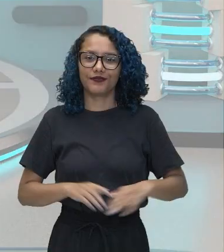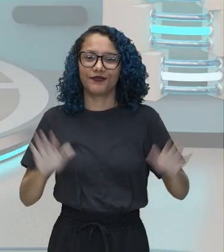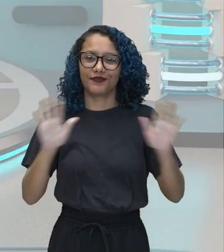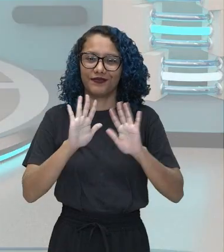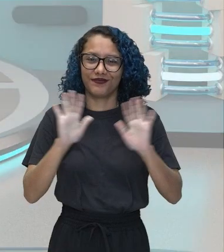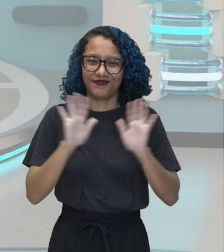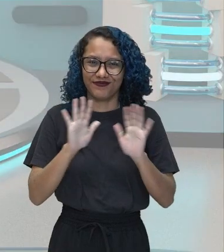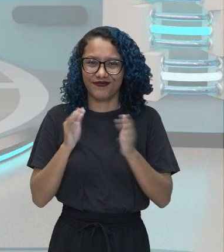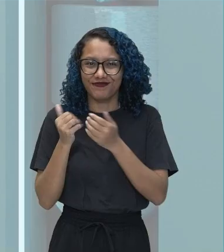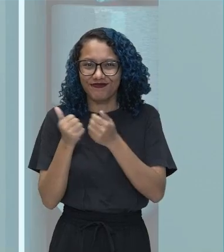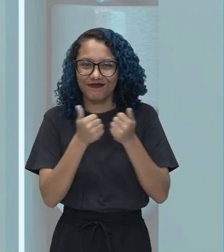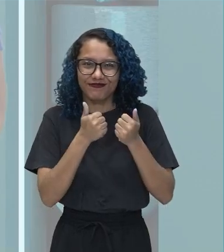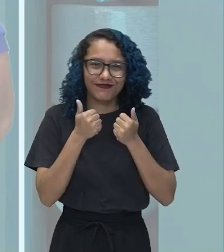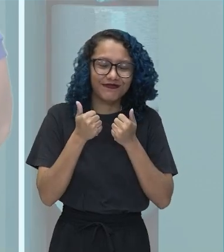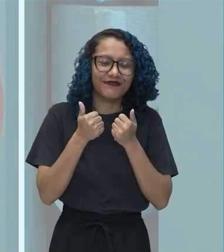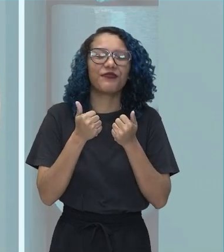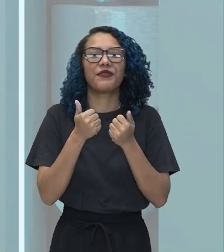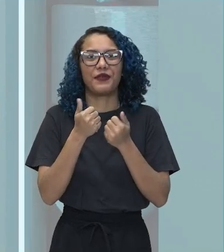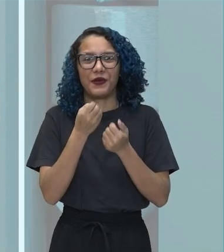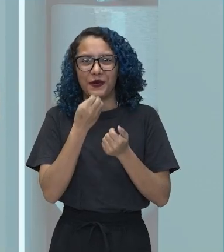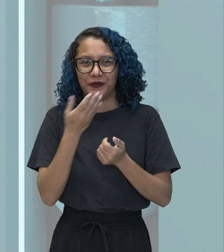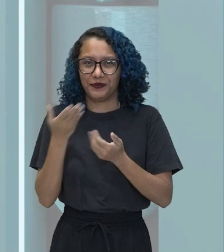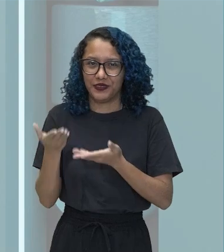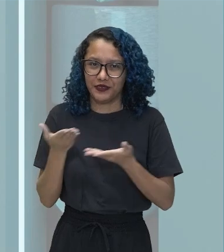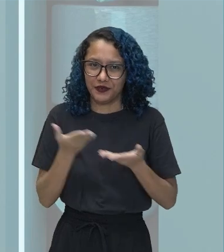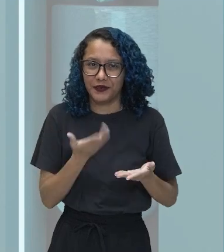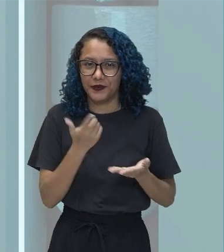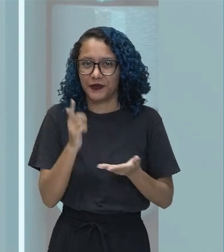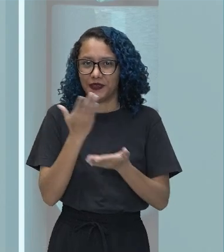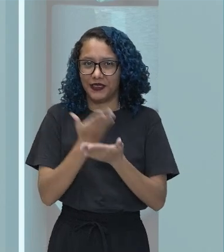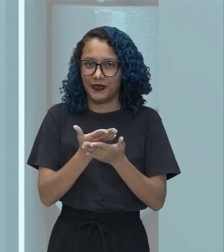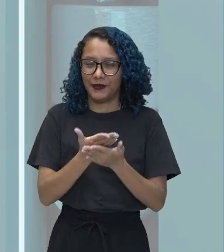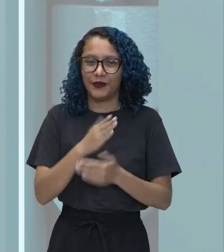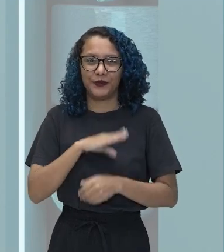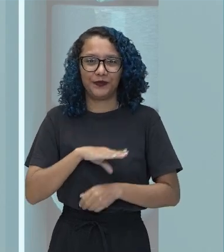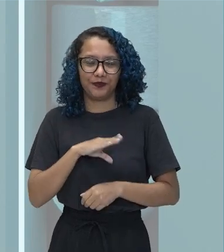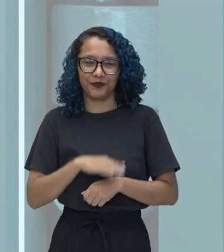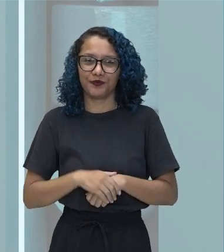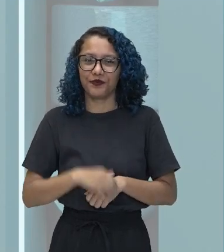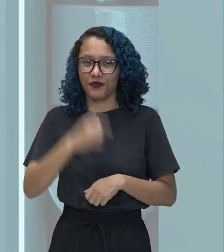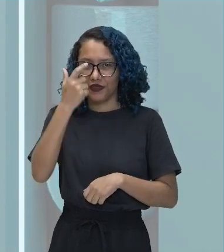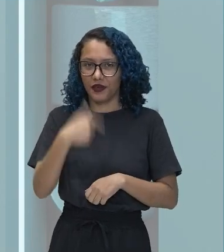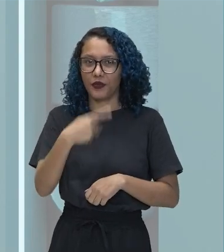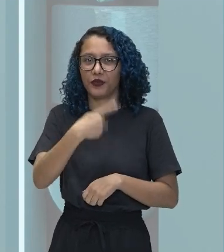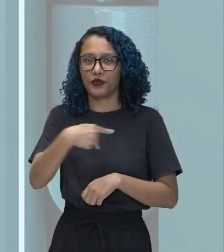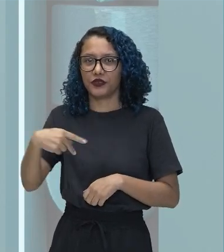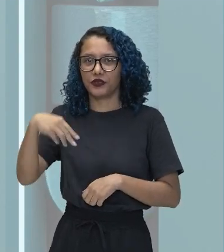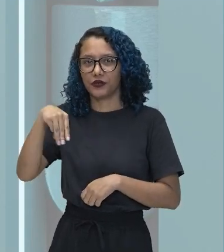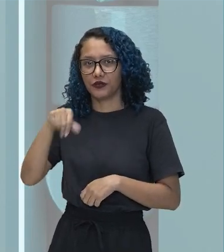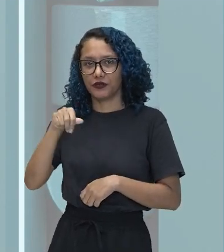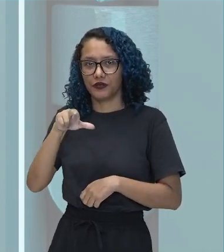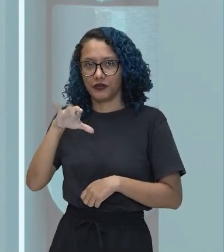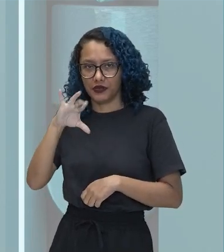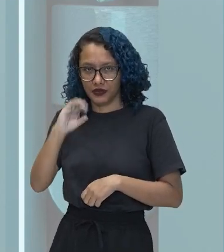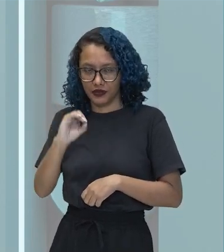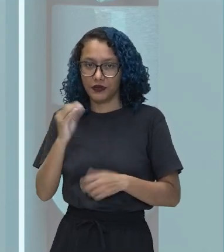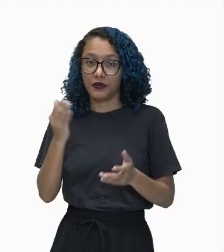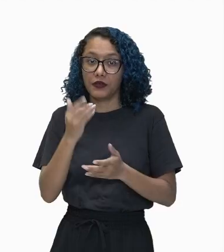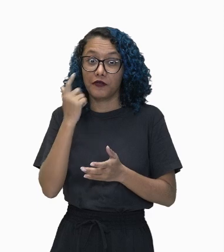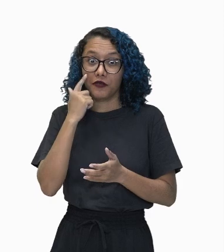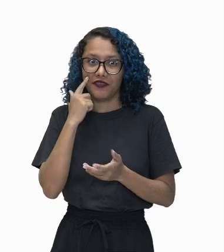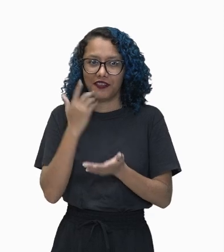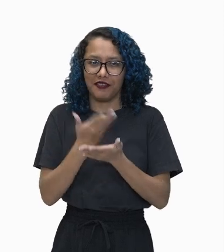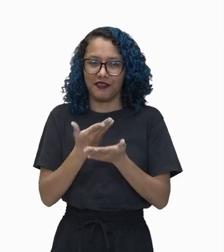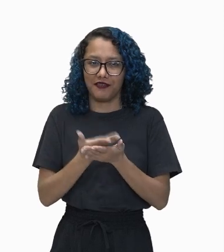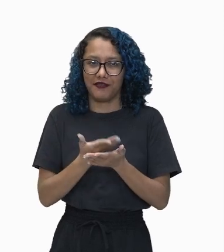Olá, tudo bem? Sejam bem-vindos a mais uma aula de língua portuguesa. Eu sou o professor Mário. Vamos à aula de